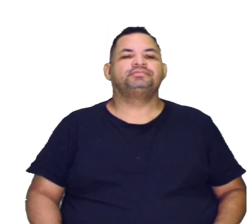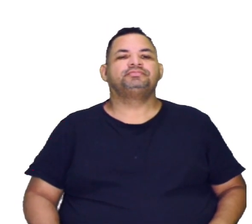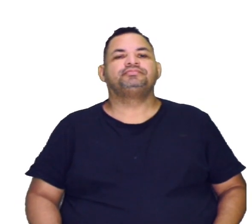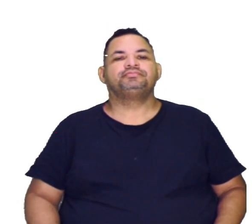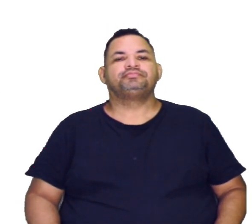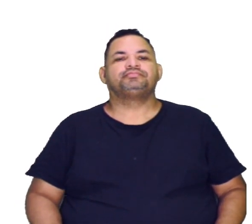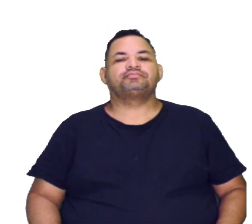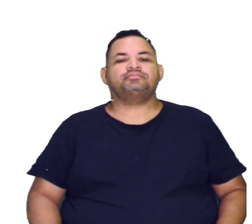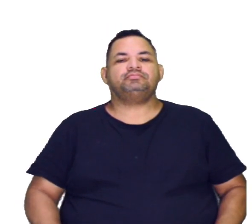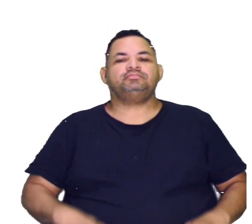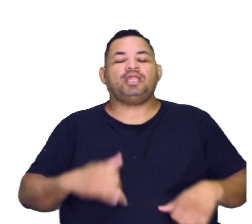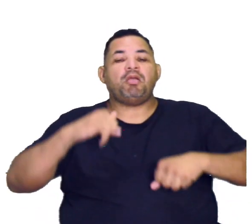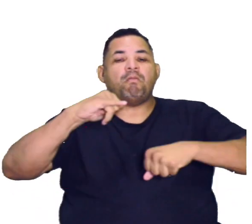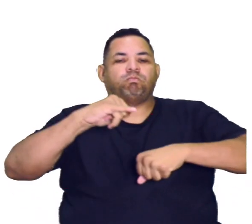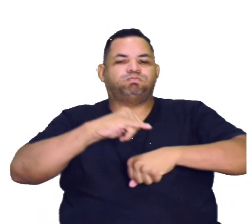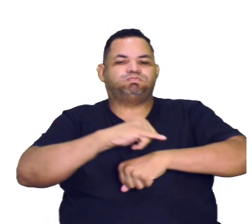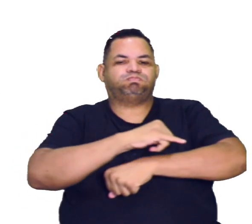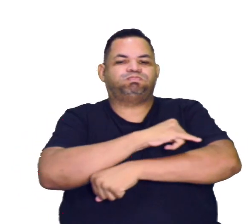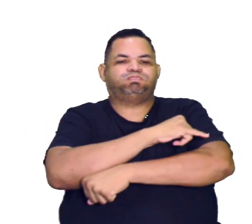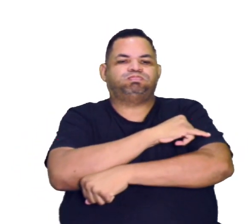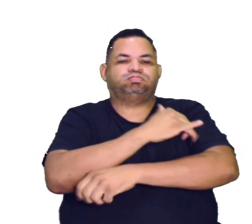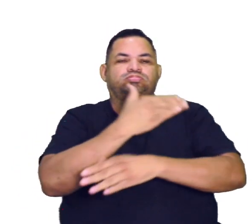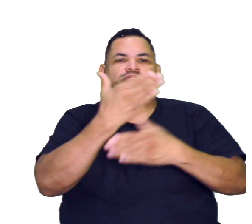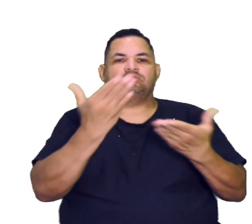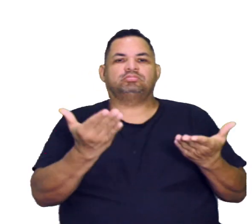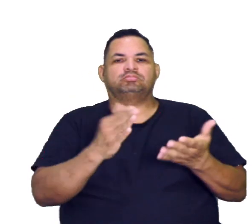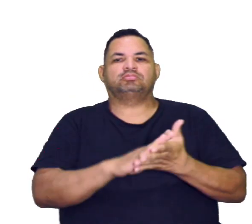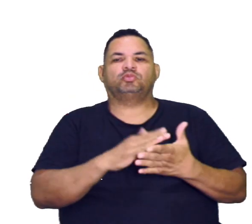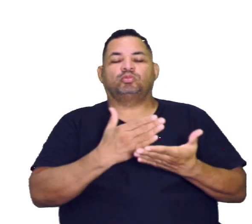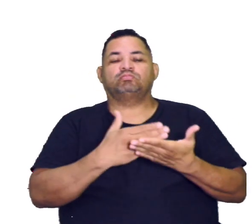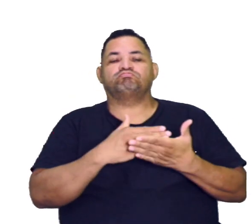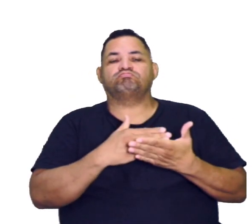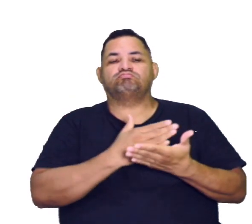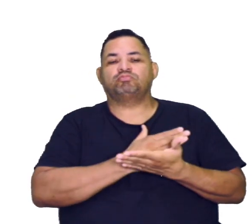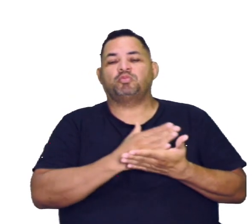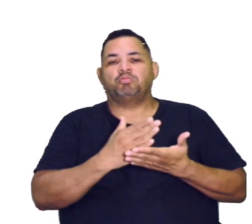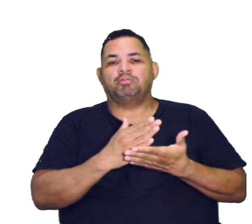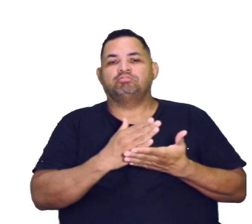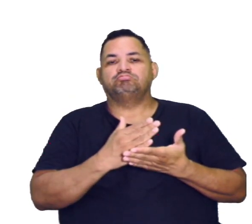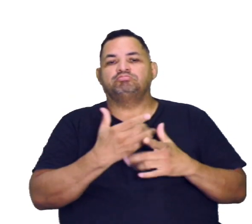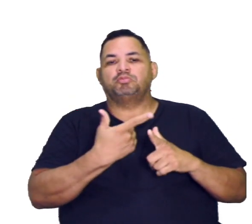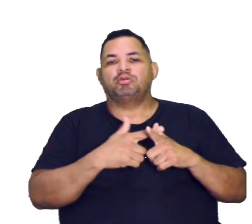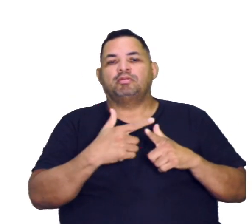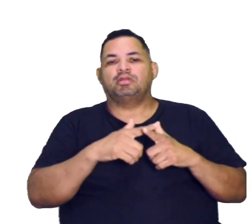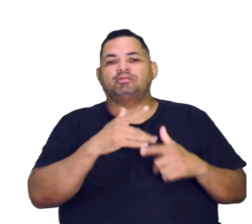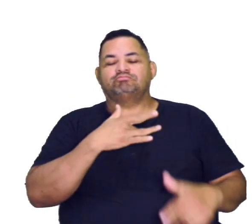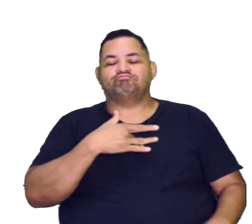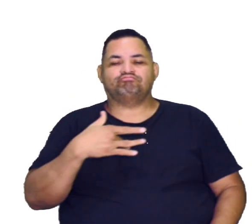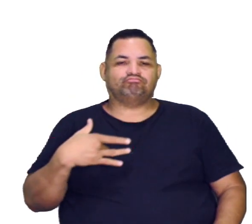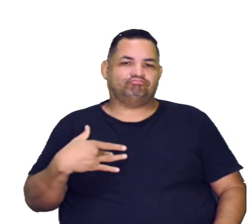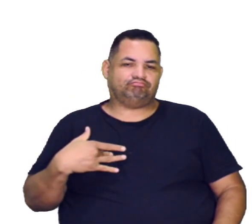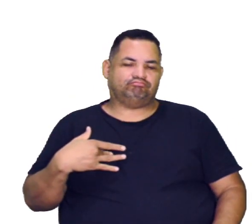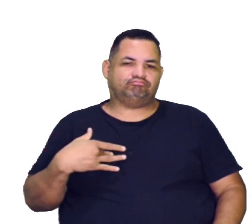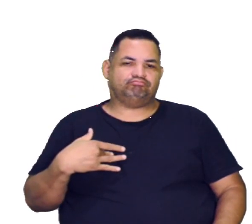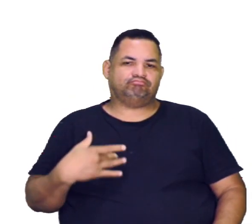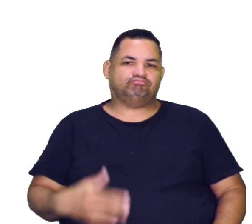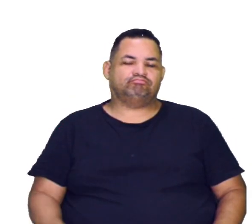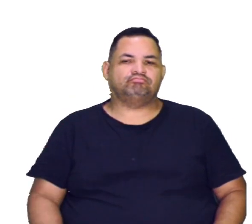né? A obesidade é quando o indivíduo coloca em risco a sua saúde. Por que, prof, que você fala